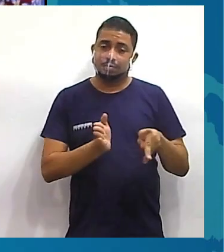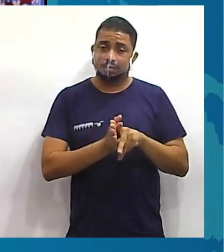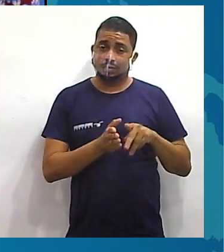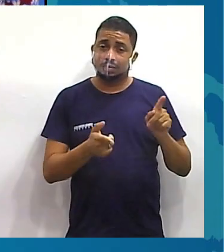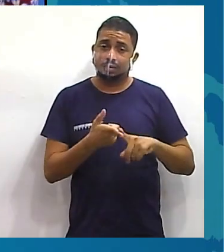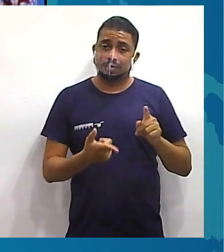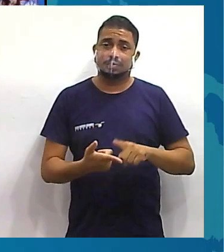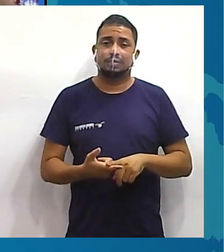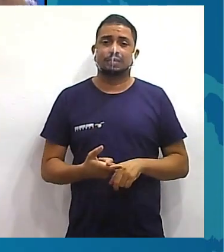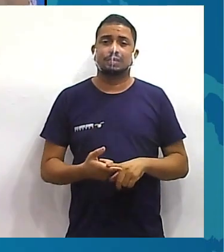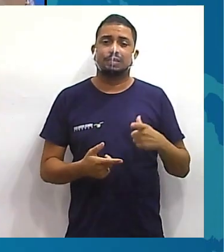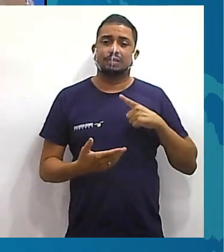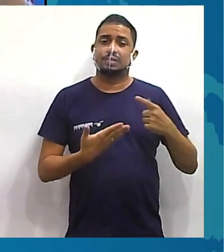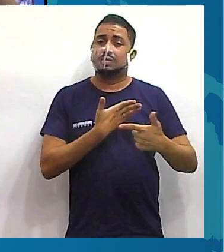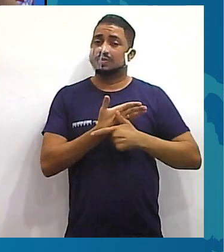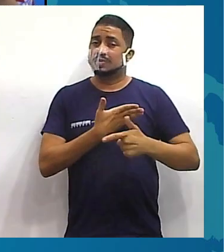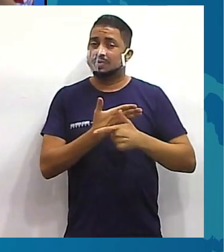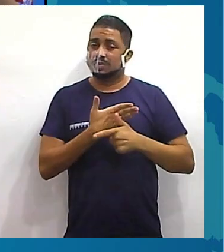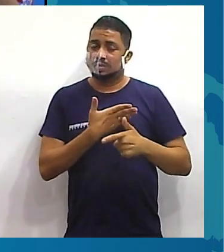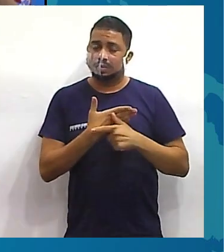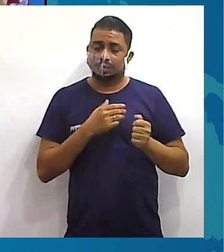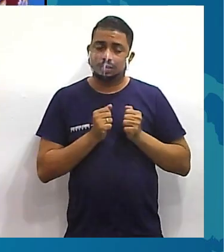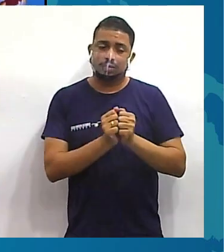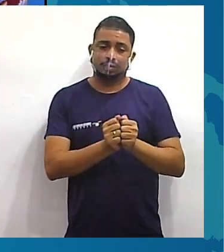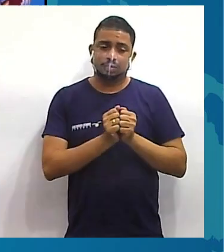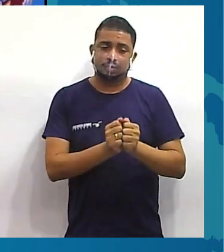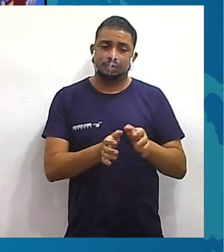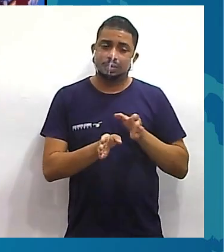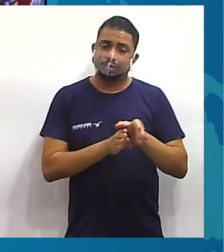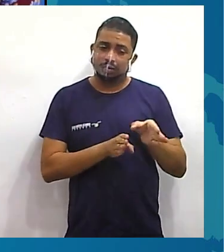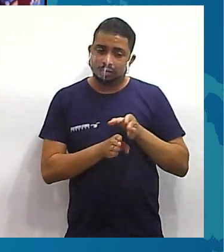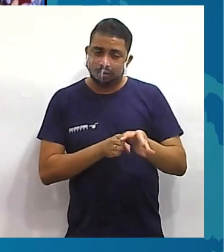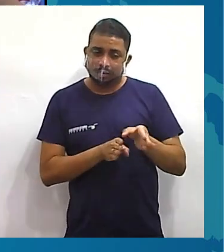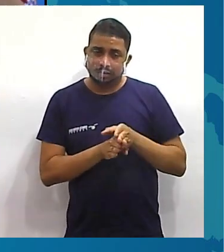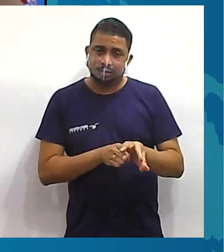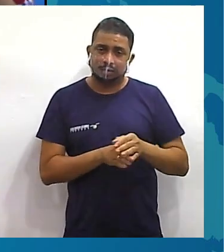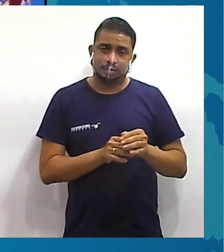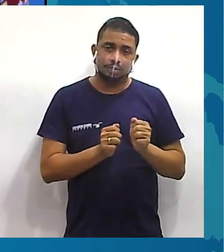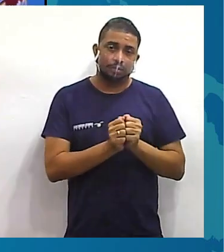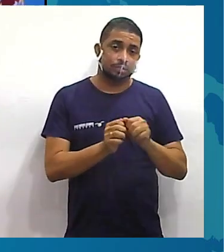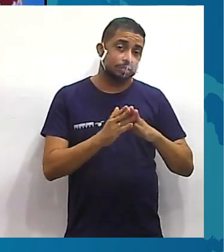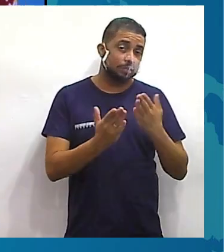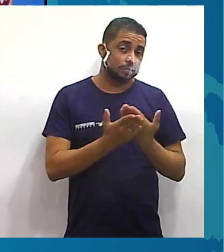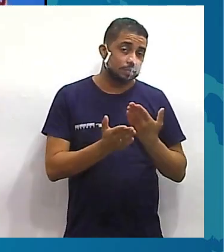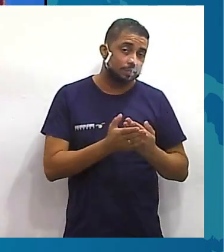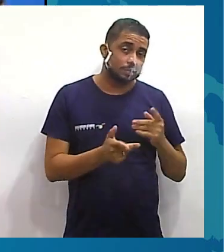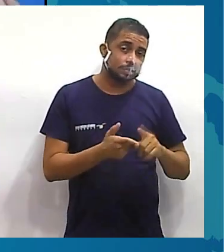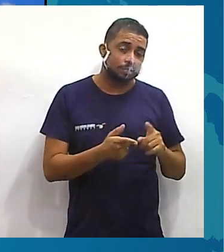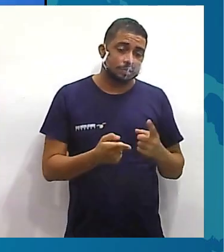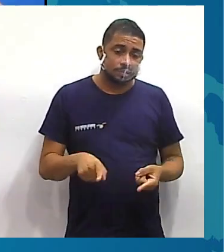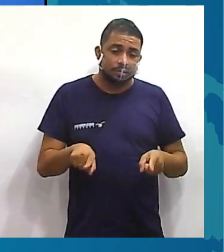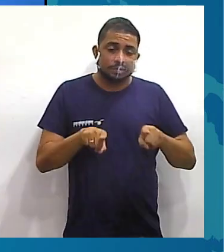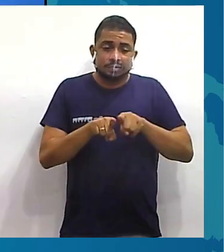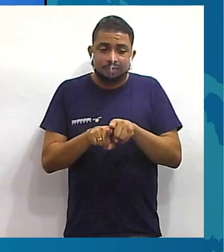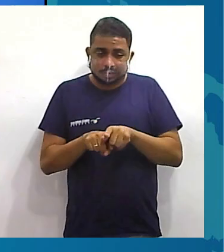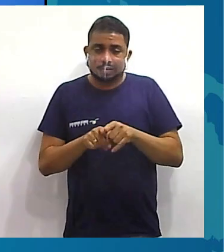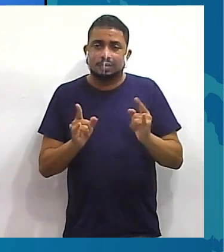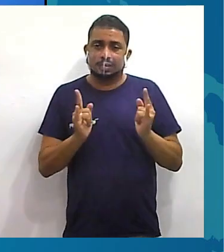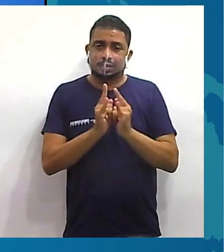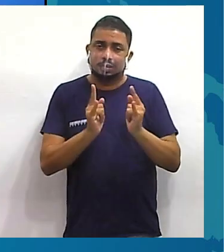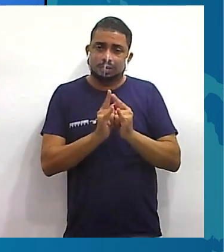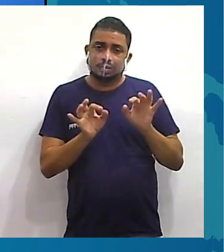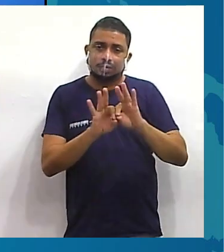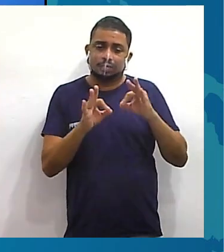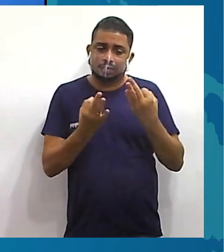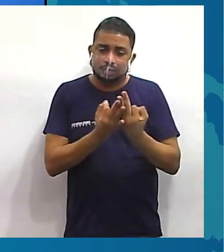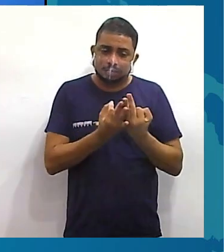como função atuar junto ao conselho escolar, estabelecer vínculos entre a instituição e a